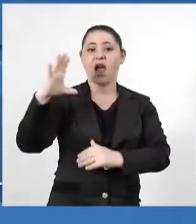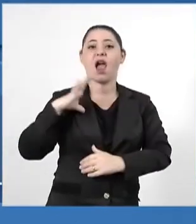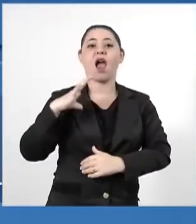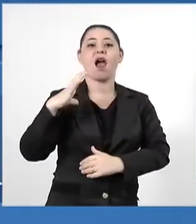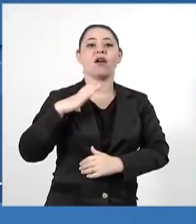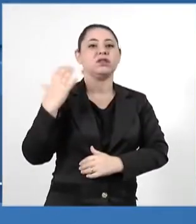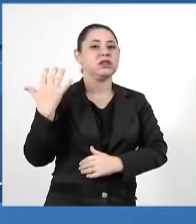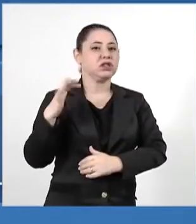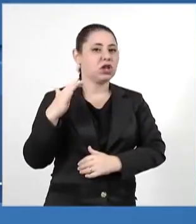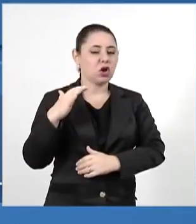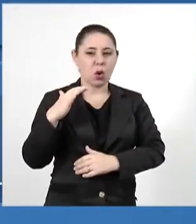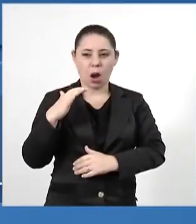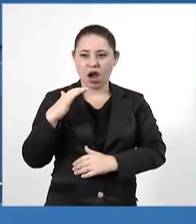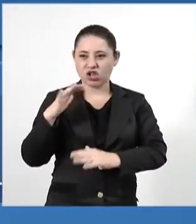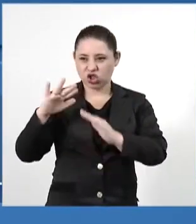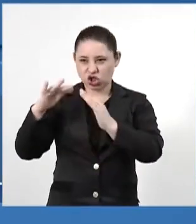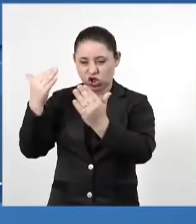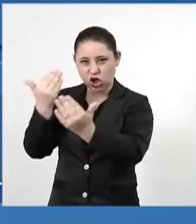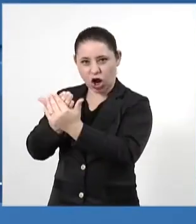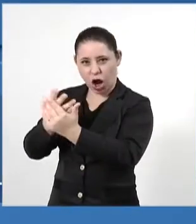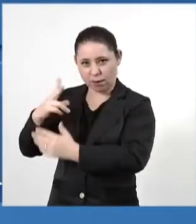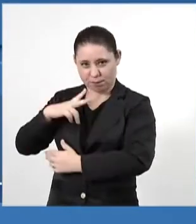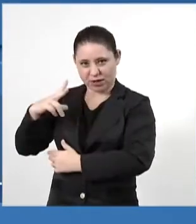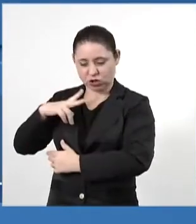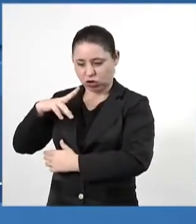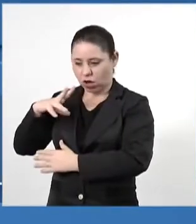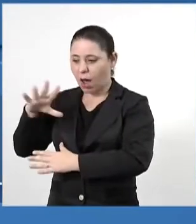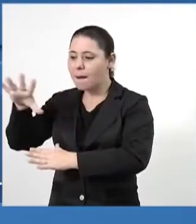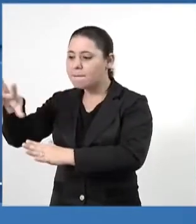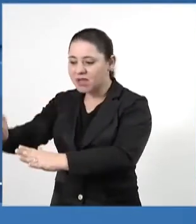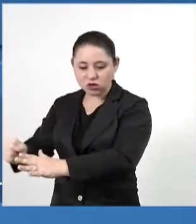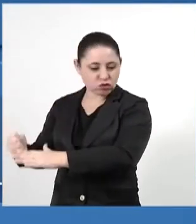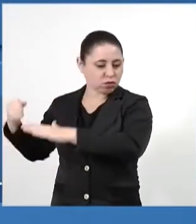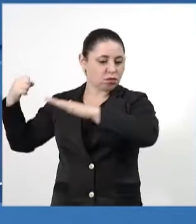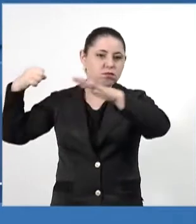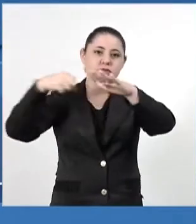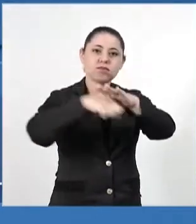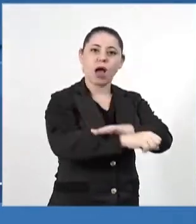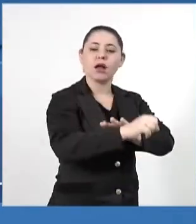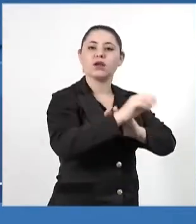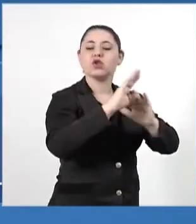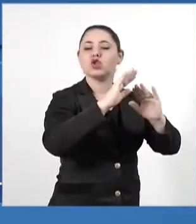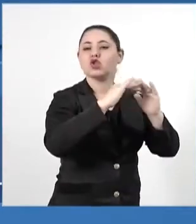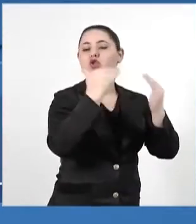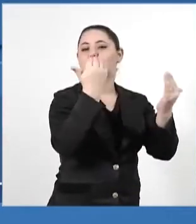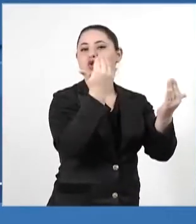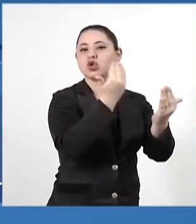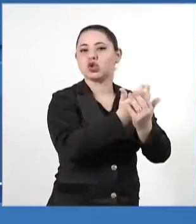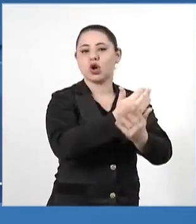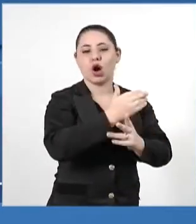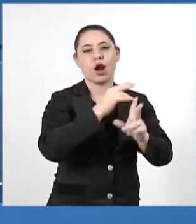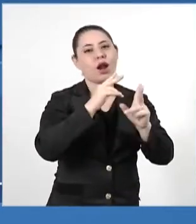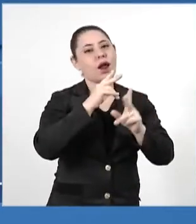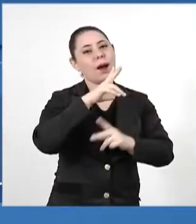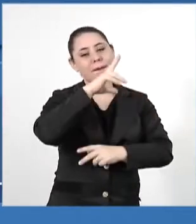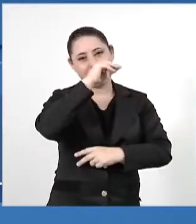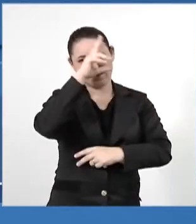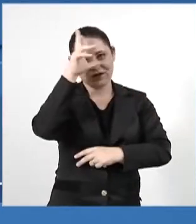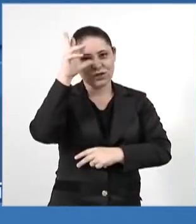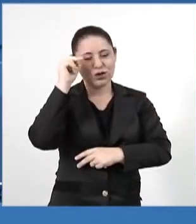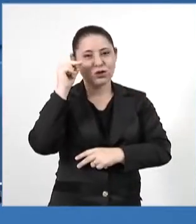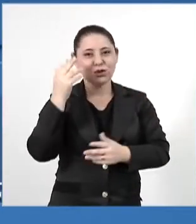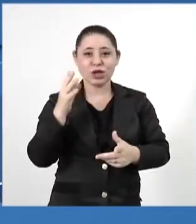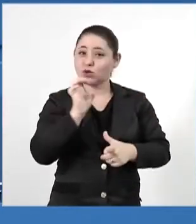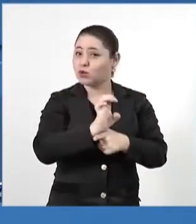Grande têm tirado os seus respectivos filhos da escola particular e inseridos na escola